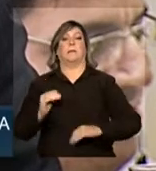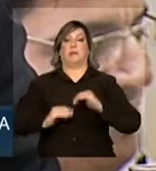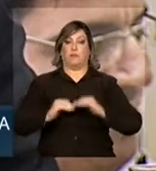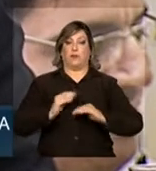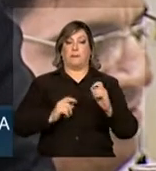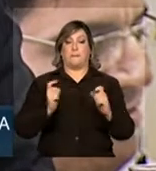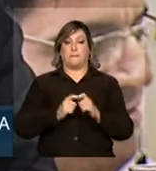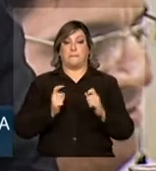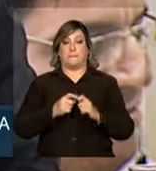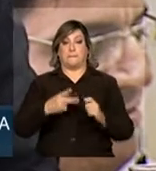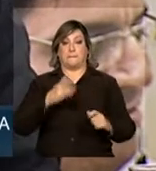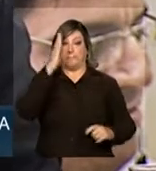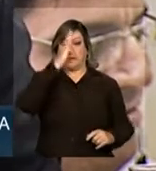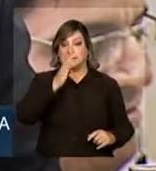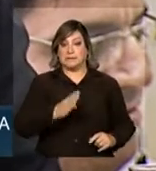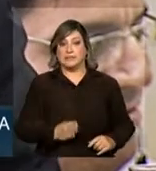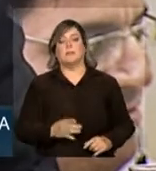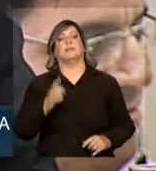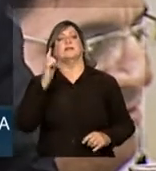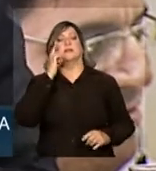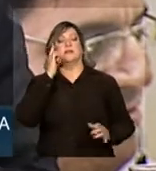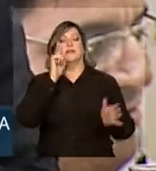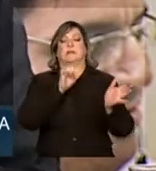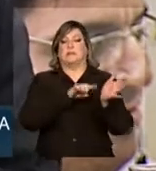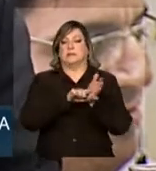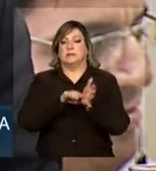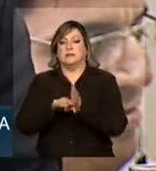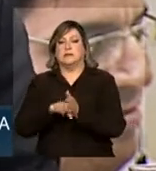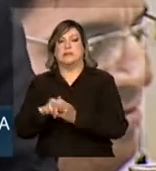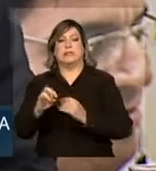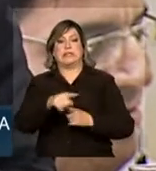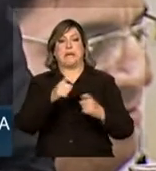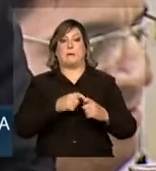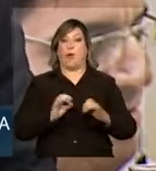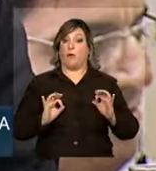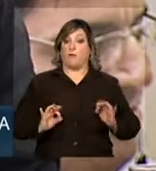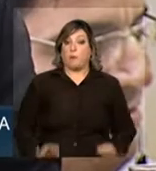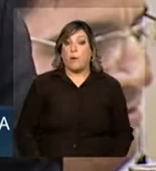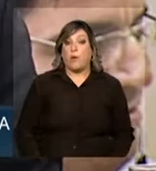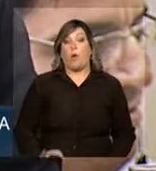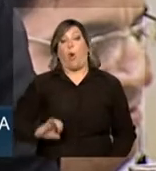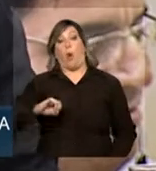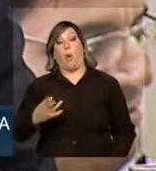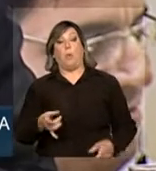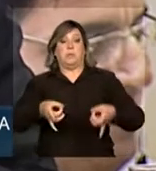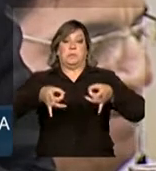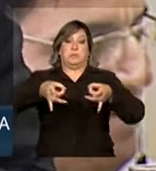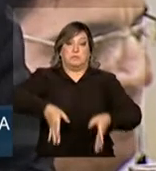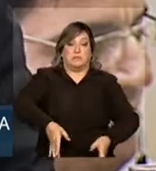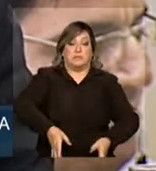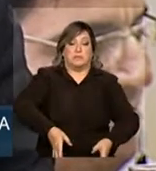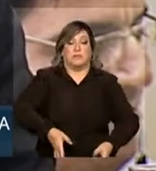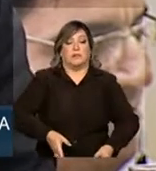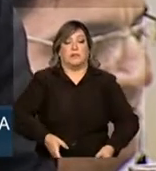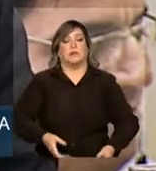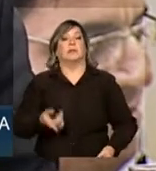brasileiros para checagem se o médico confirmou se tem algum grau de desistência dos profissionais médicos eh se